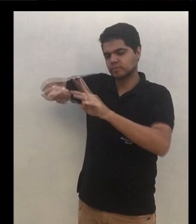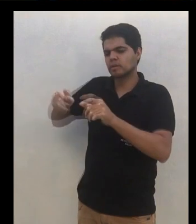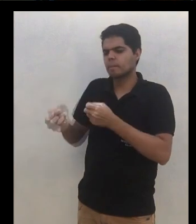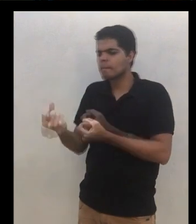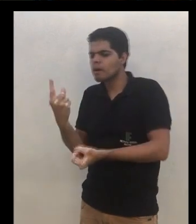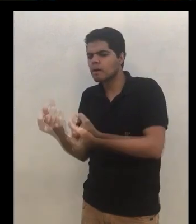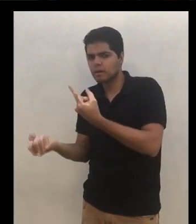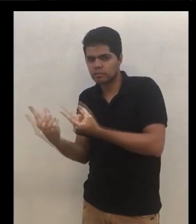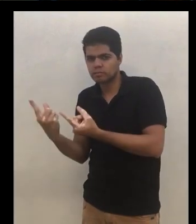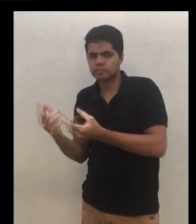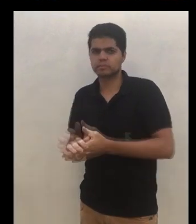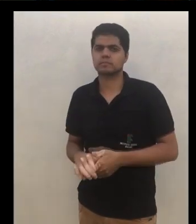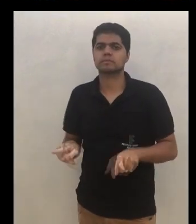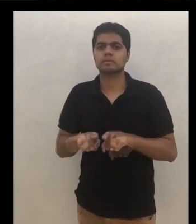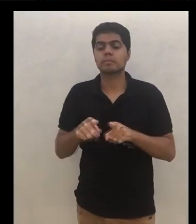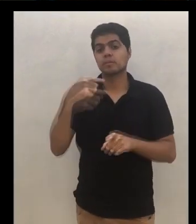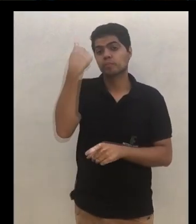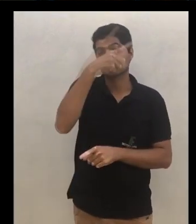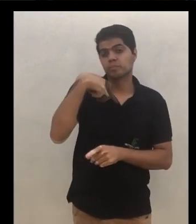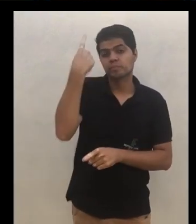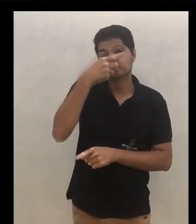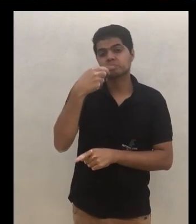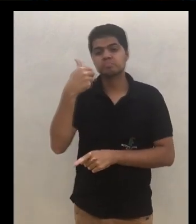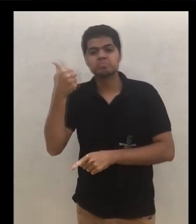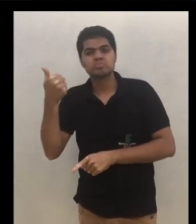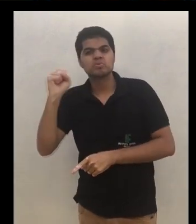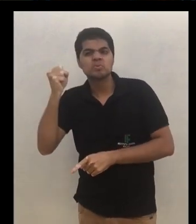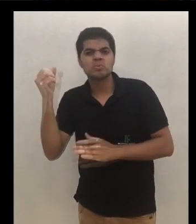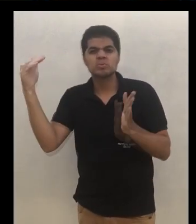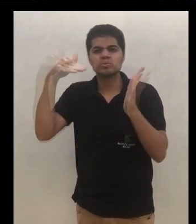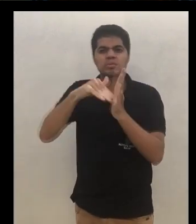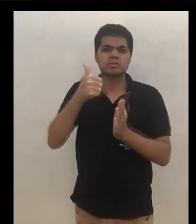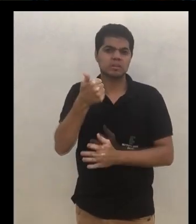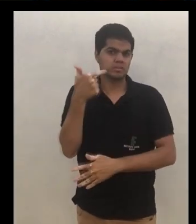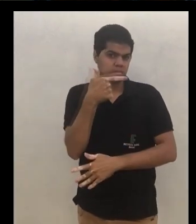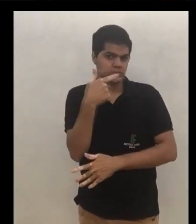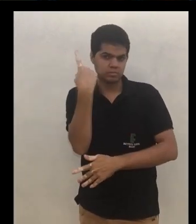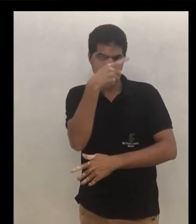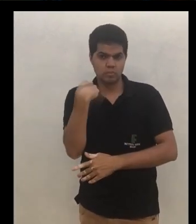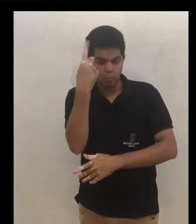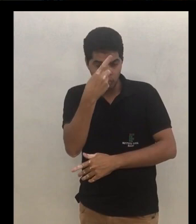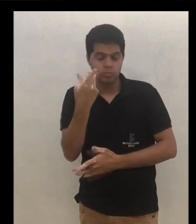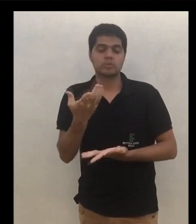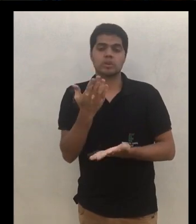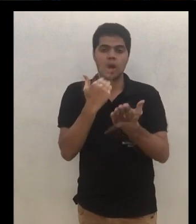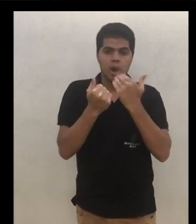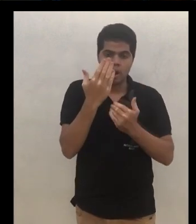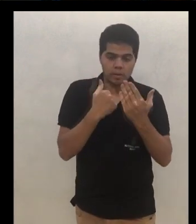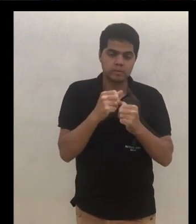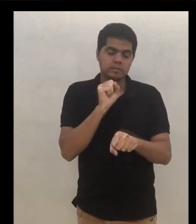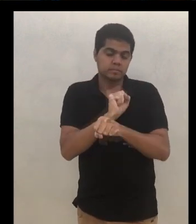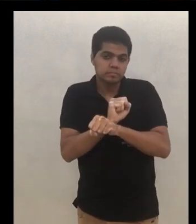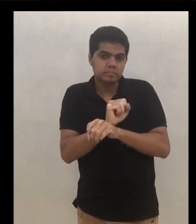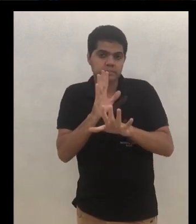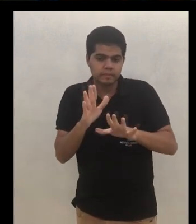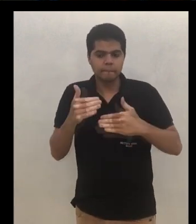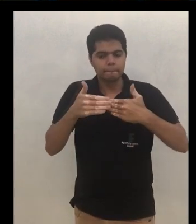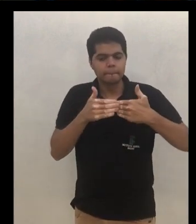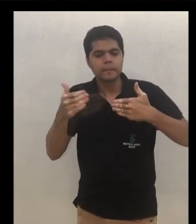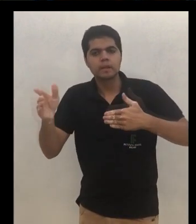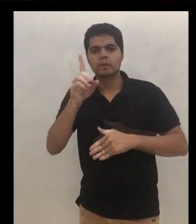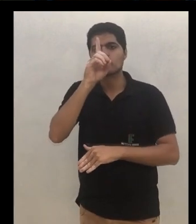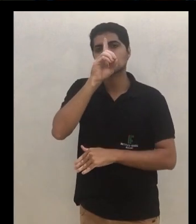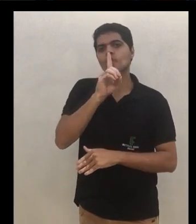ficam em jejum de 8 a 12 horas, né, para evitar contaminação da carcaça, mas não pode ficar sem água, certo? É uma